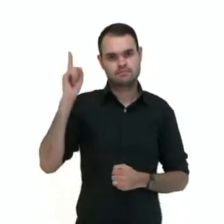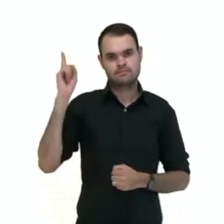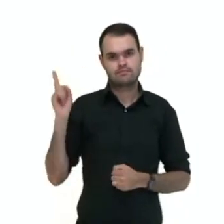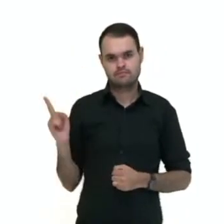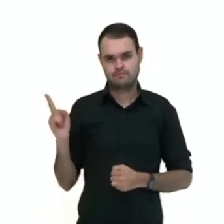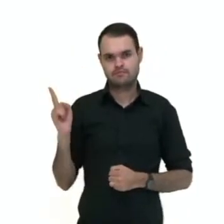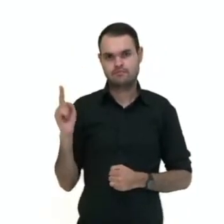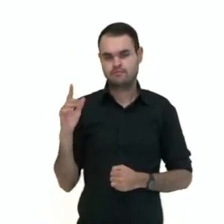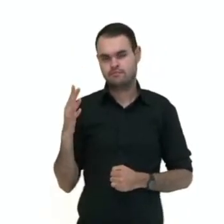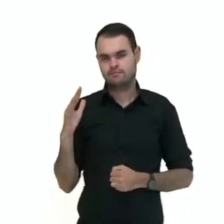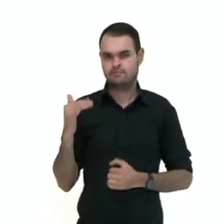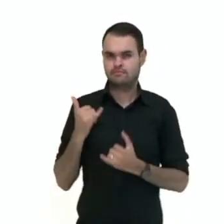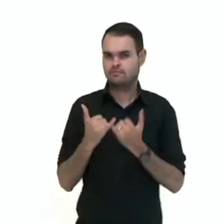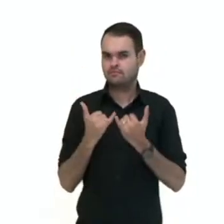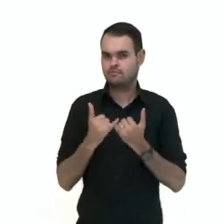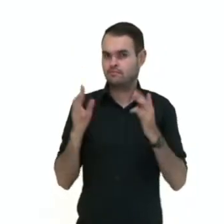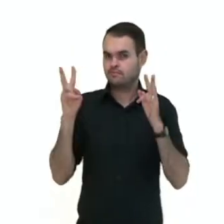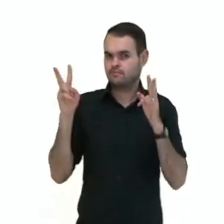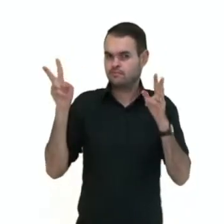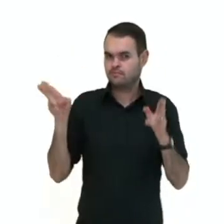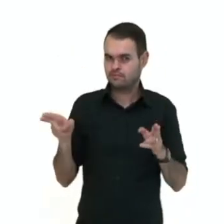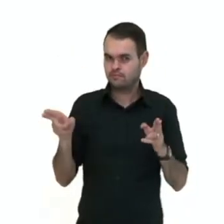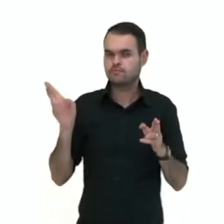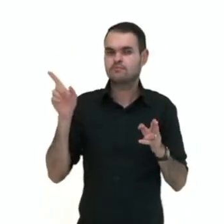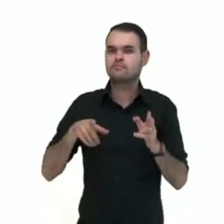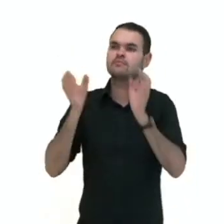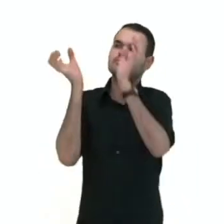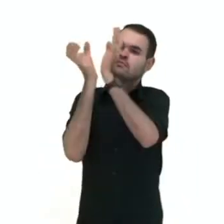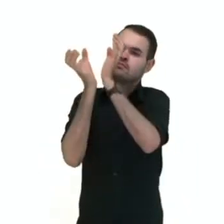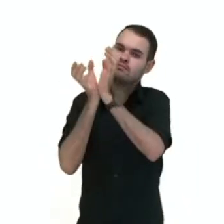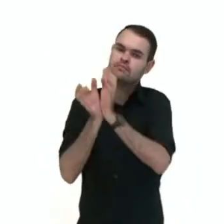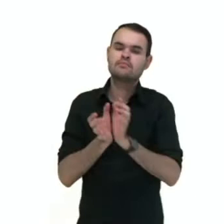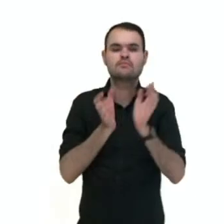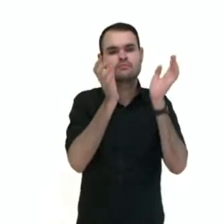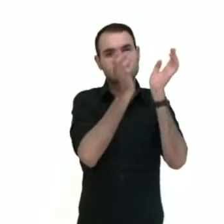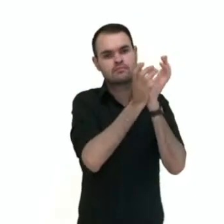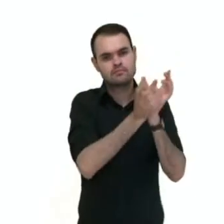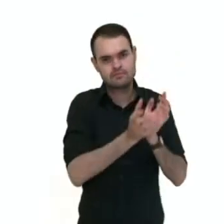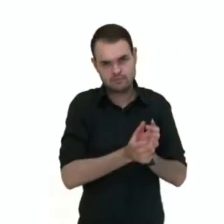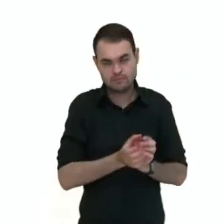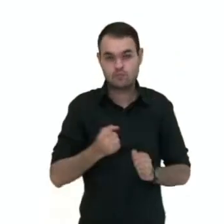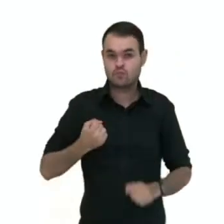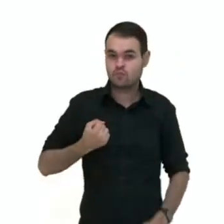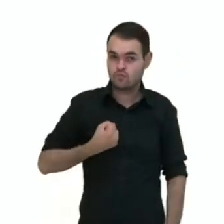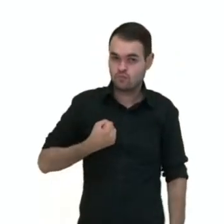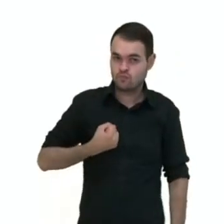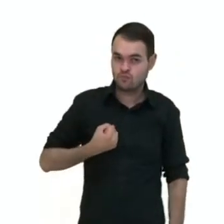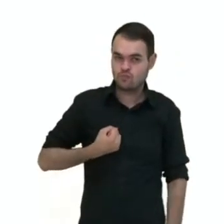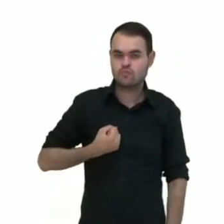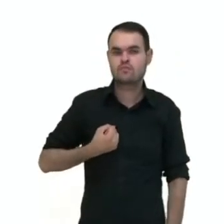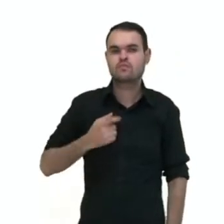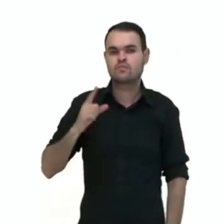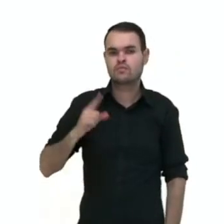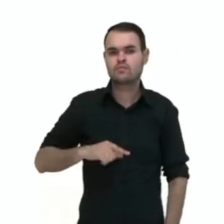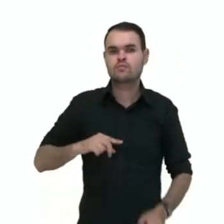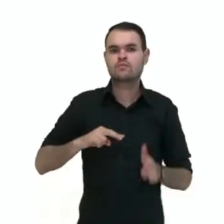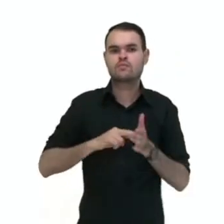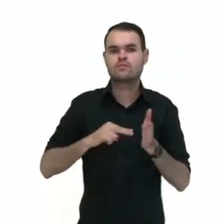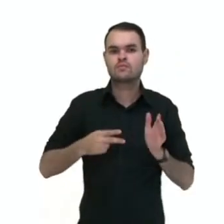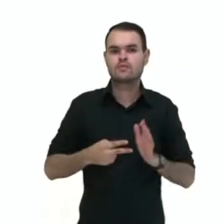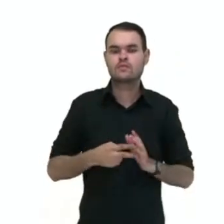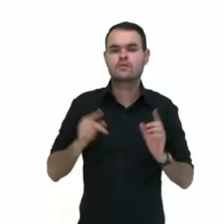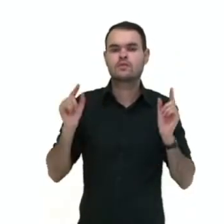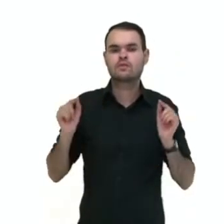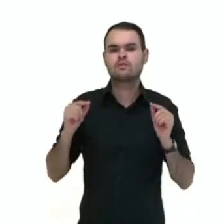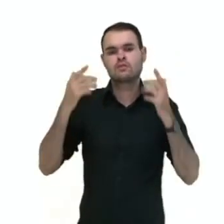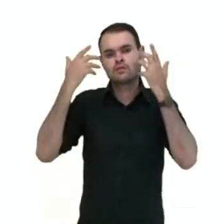ficou então tal como está aqui esse agrupamento de seres vivos. Lembrando que os números, eles estão representando quem?